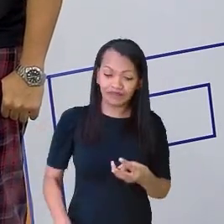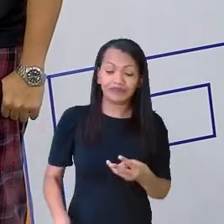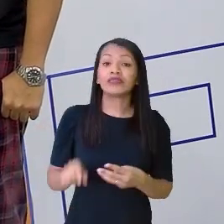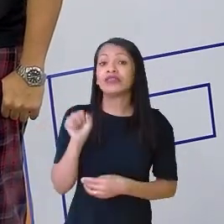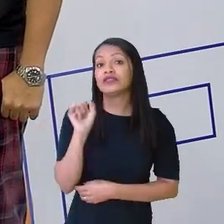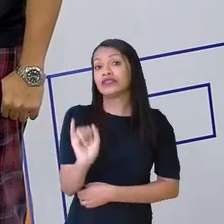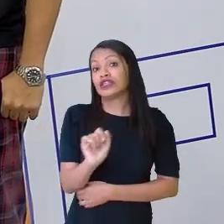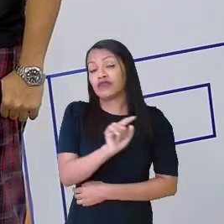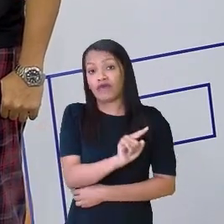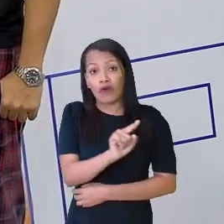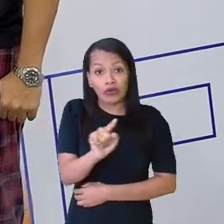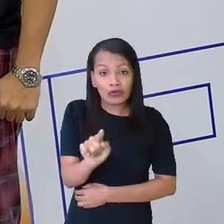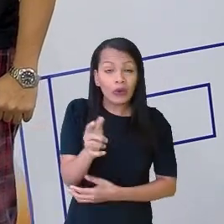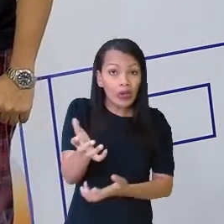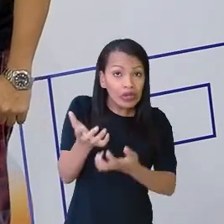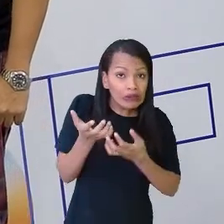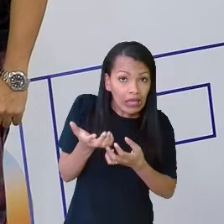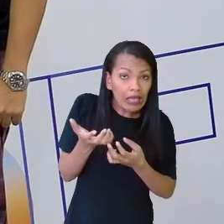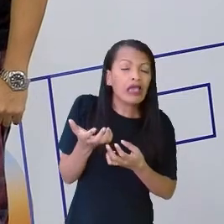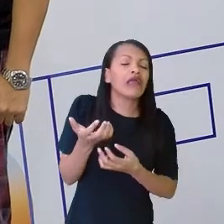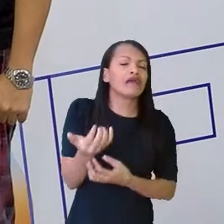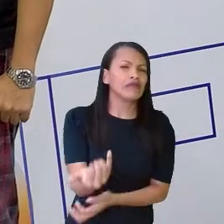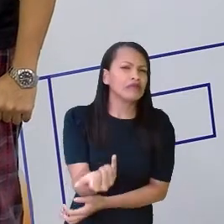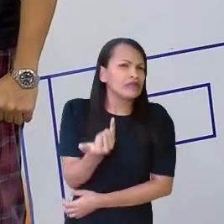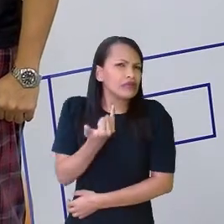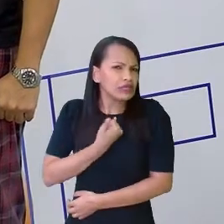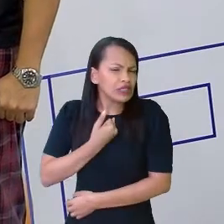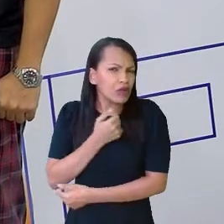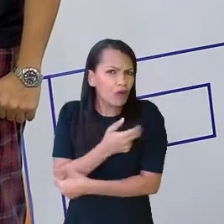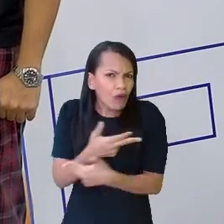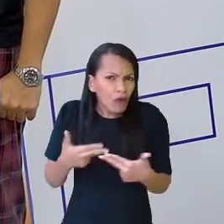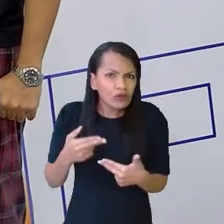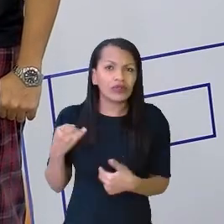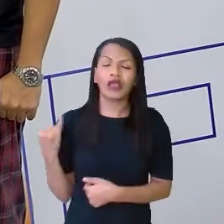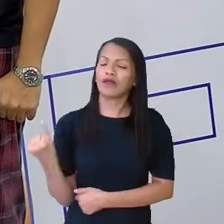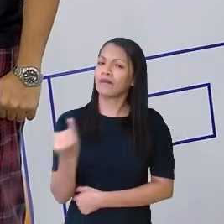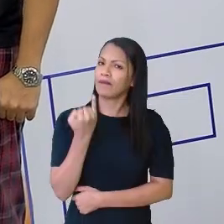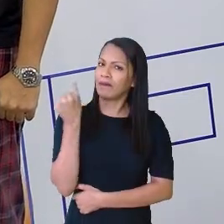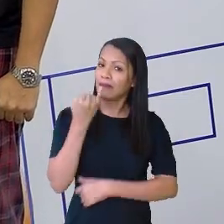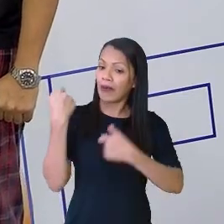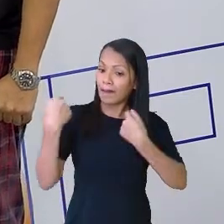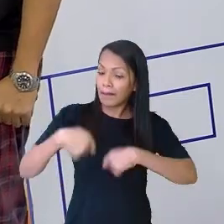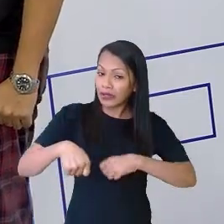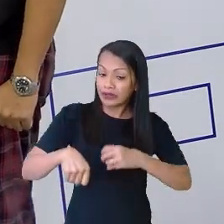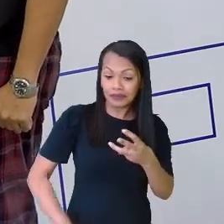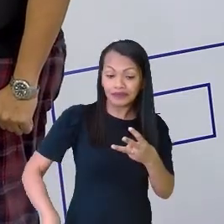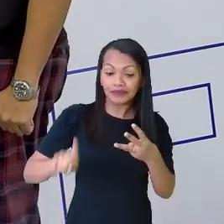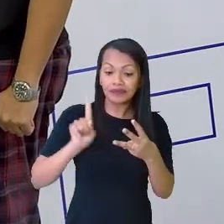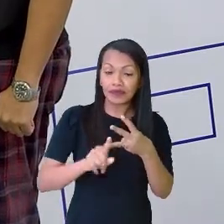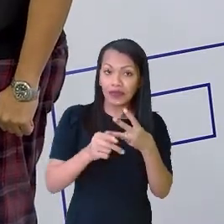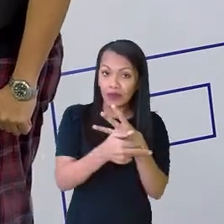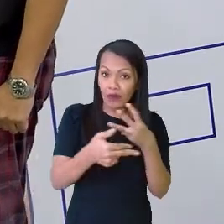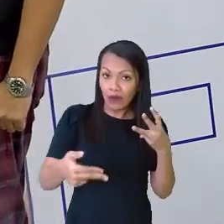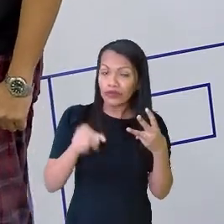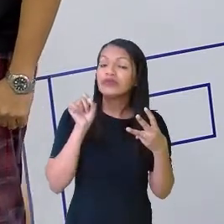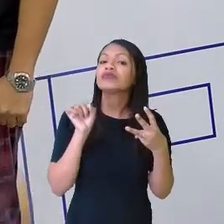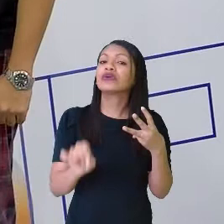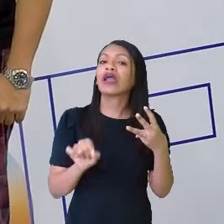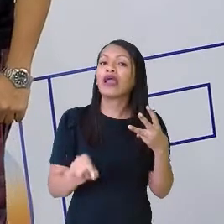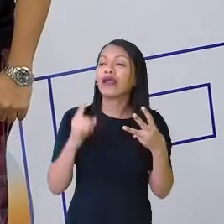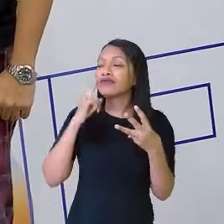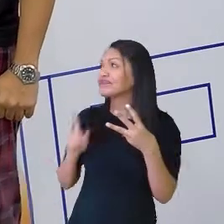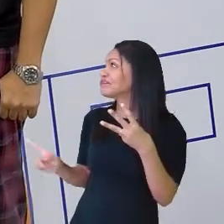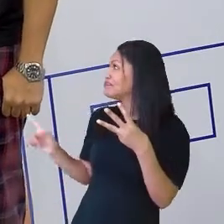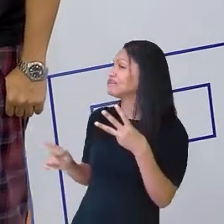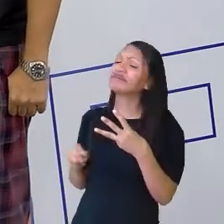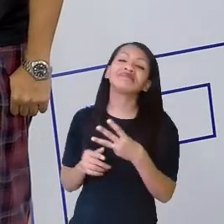Se você quer contar algo importante de fato, precisa também passar pela terceira peneira, ó, que é